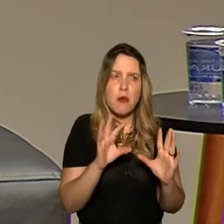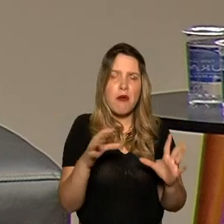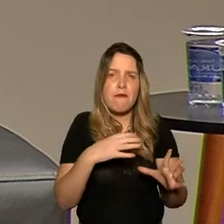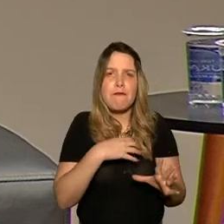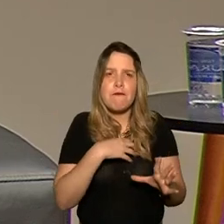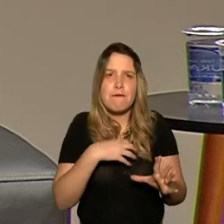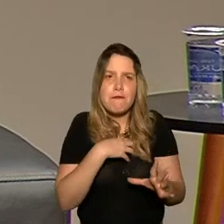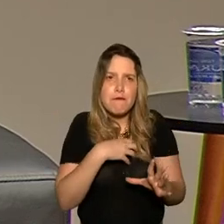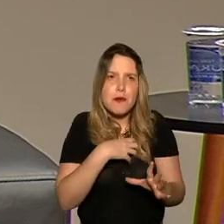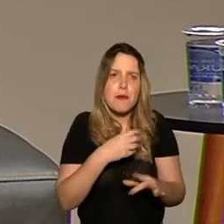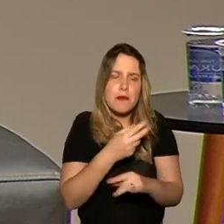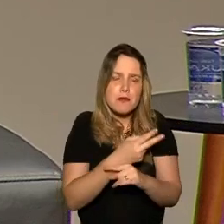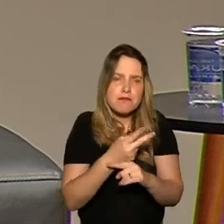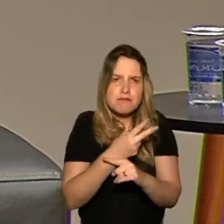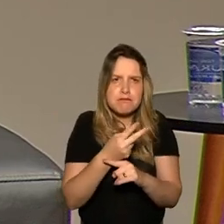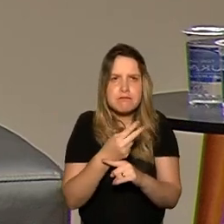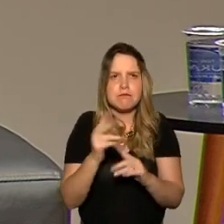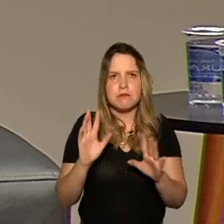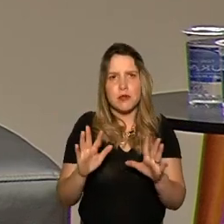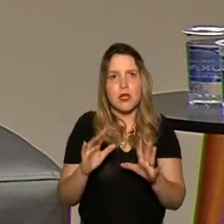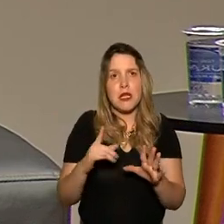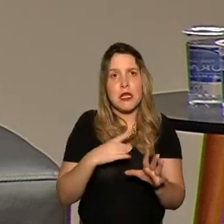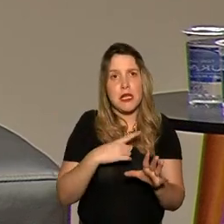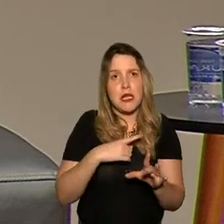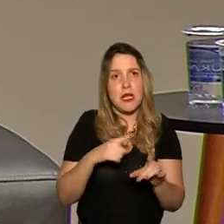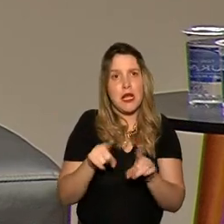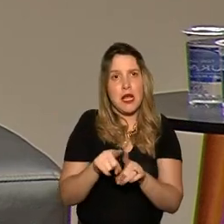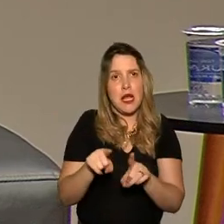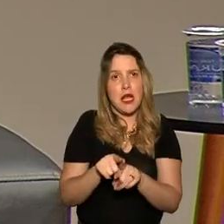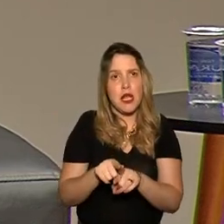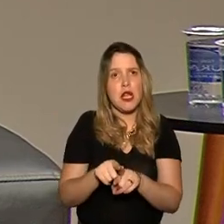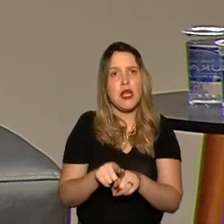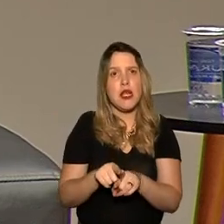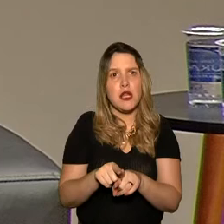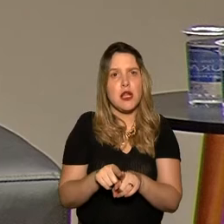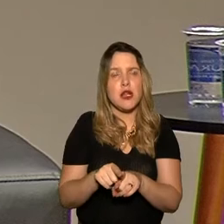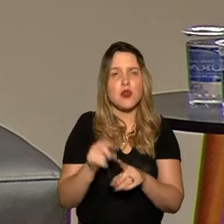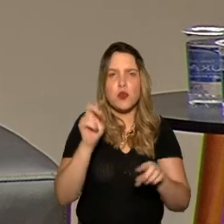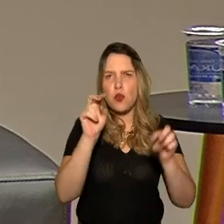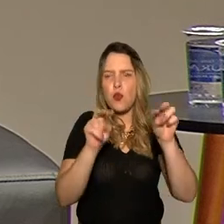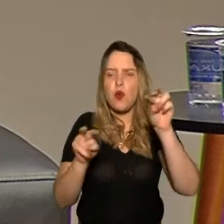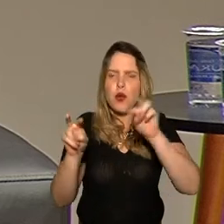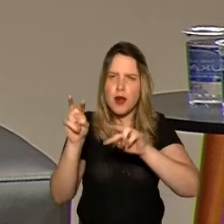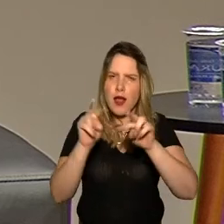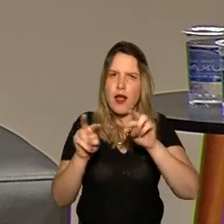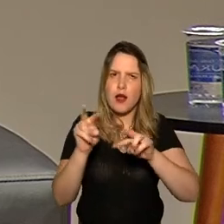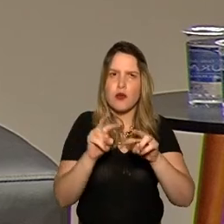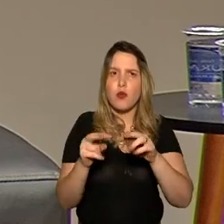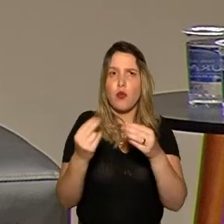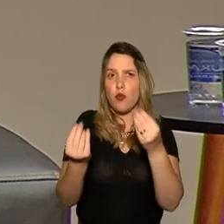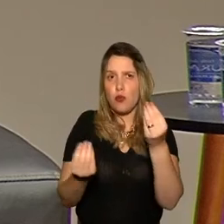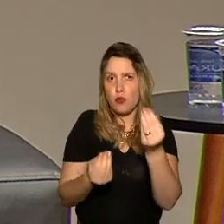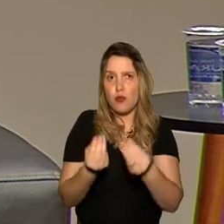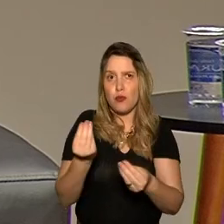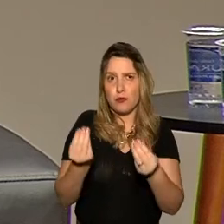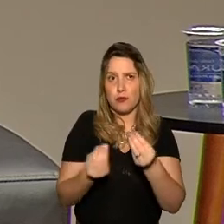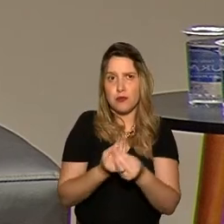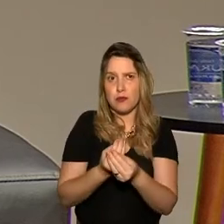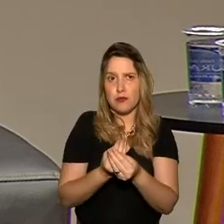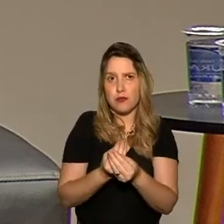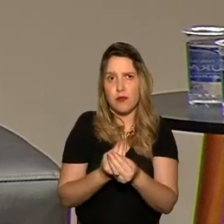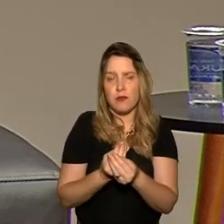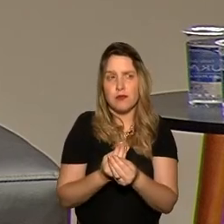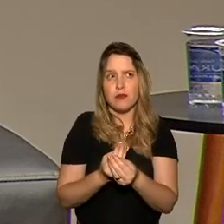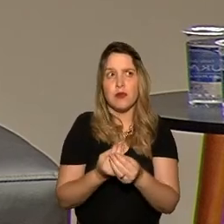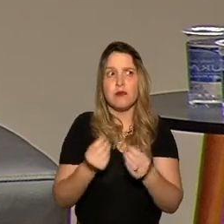a corpo com essa produção né mas eu acho que valeria a pena também a gente olhar isso com alguma com